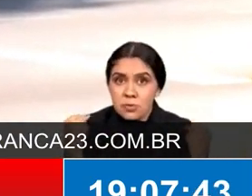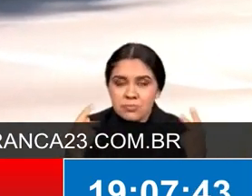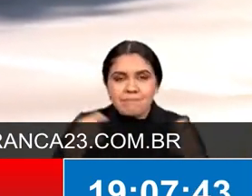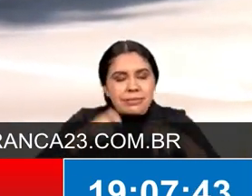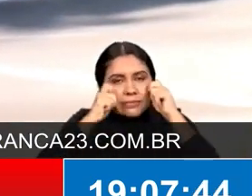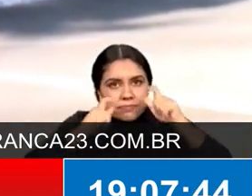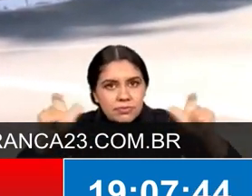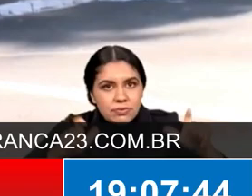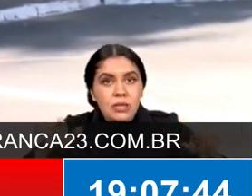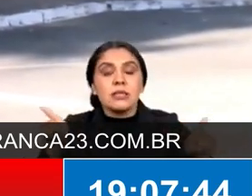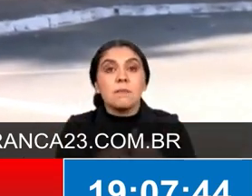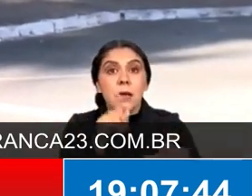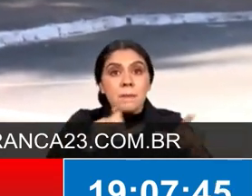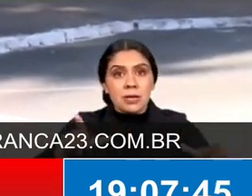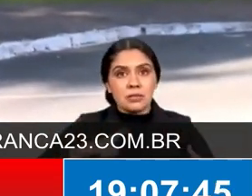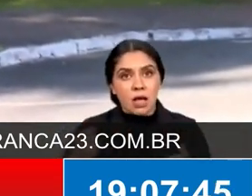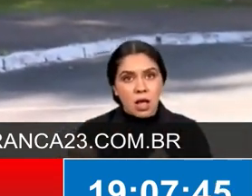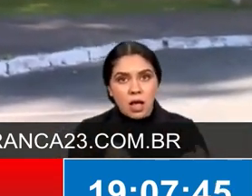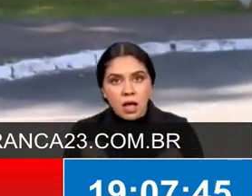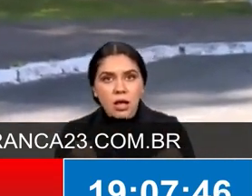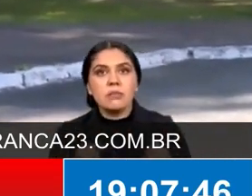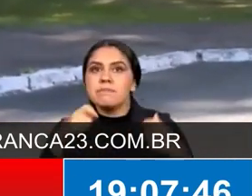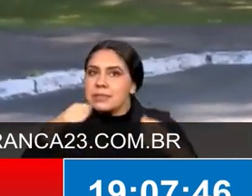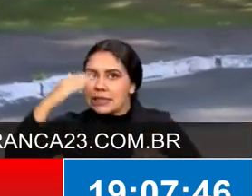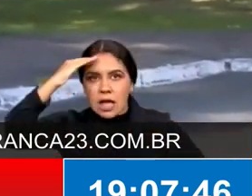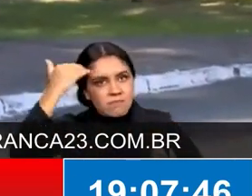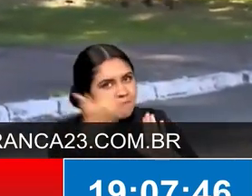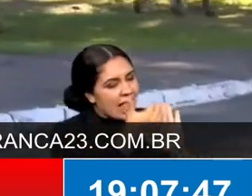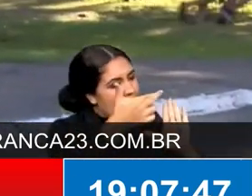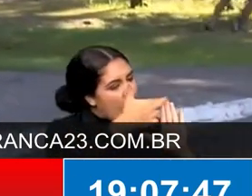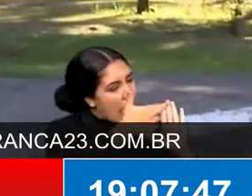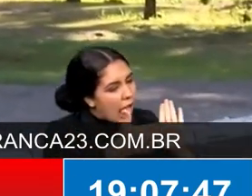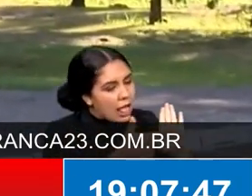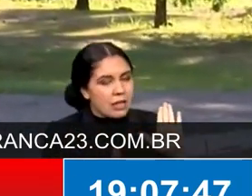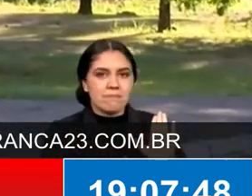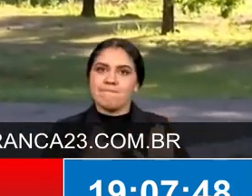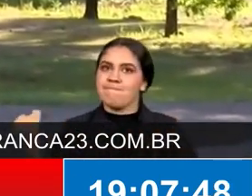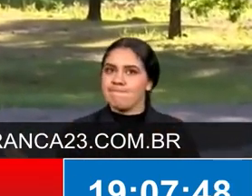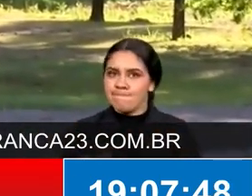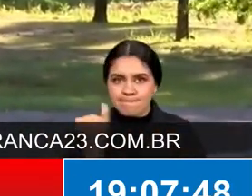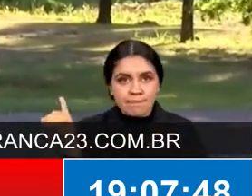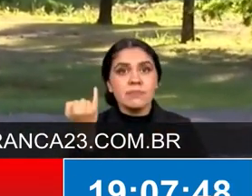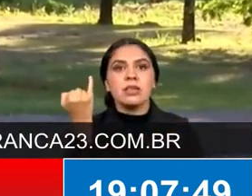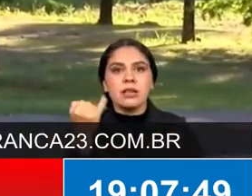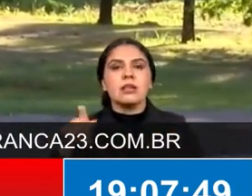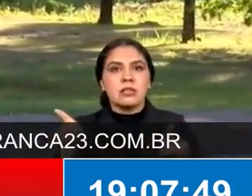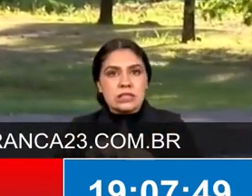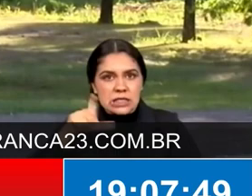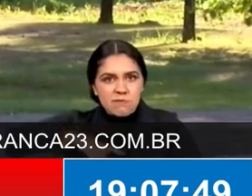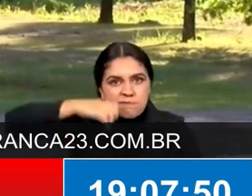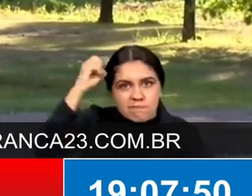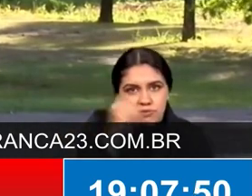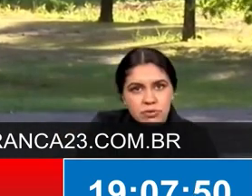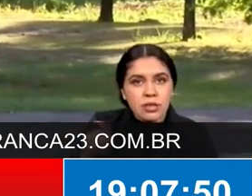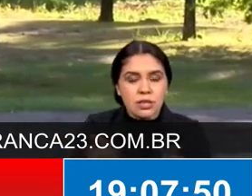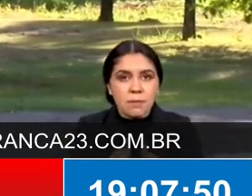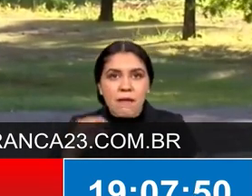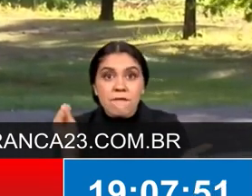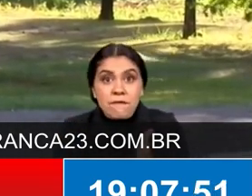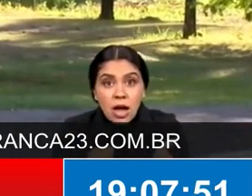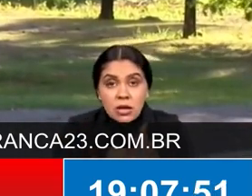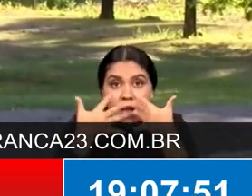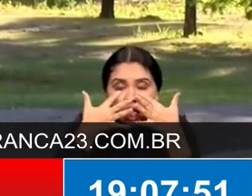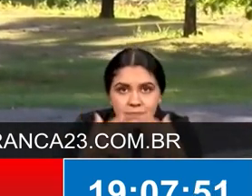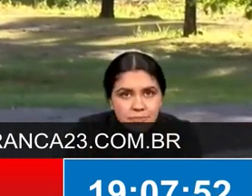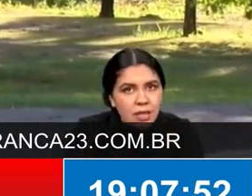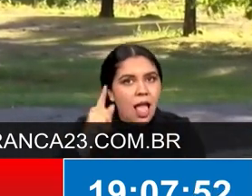para quem dirige, seguir à risca essas regras é ainda mais importante. Imprudência e falta de atenção